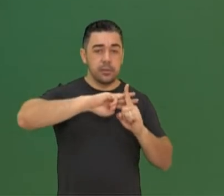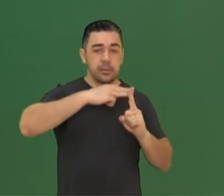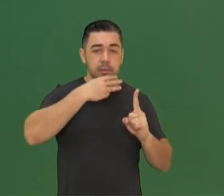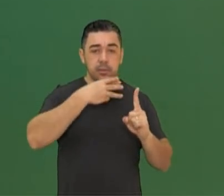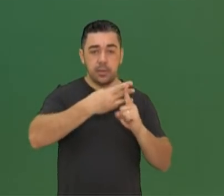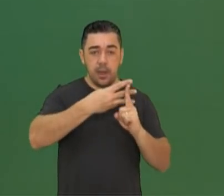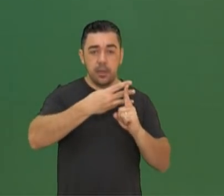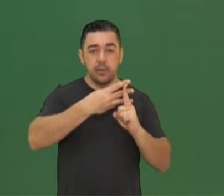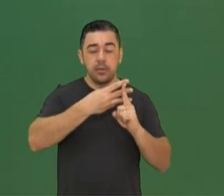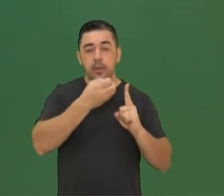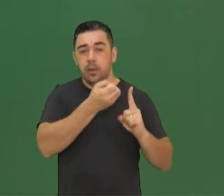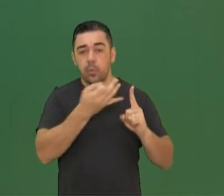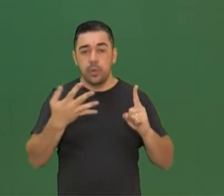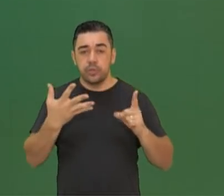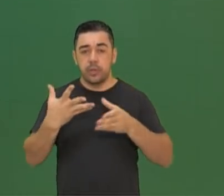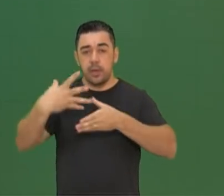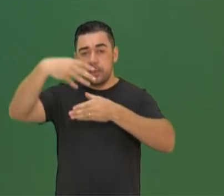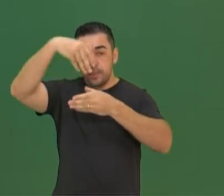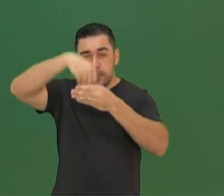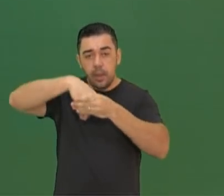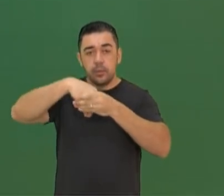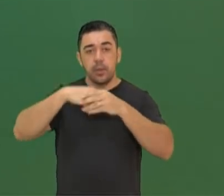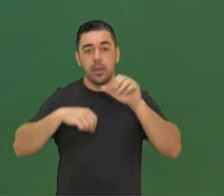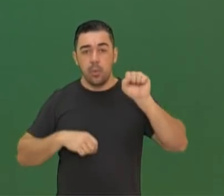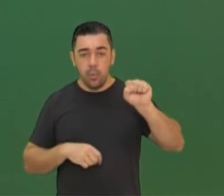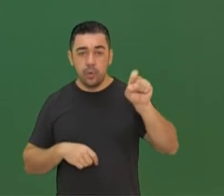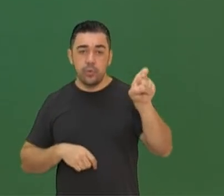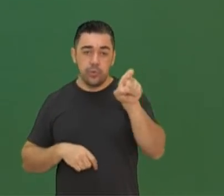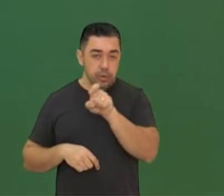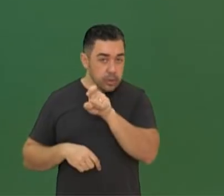o volume inicial, que é 8x.